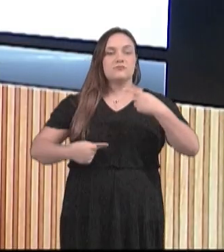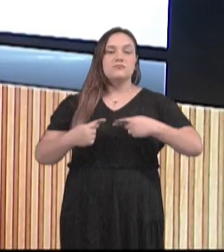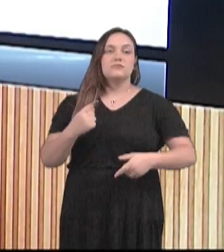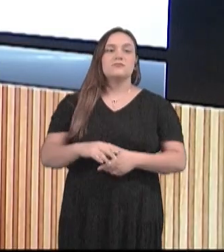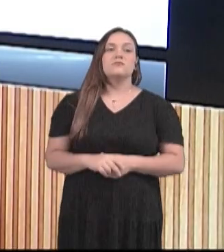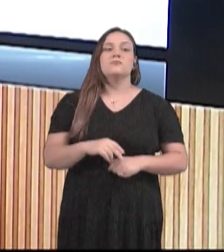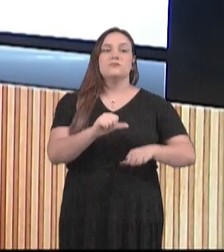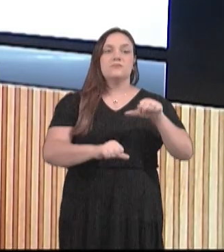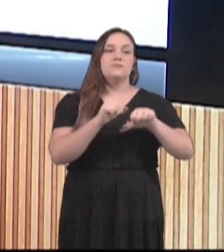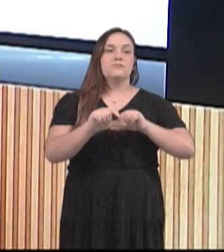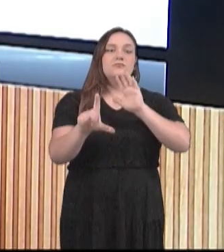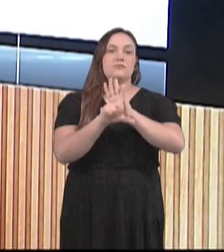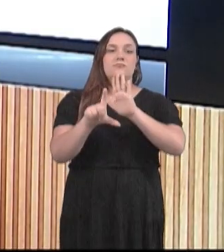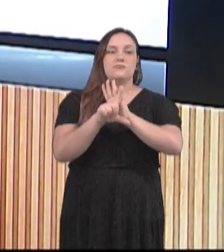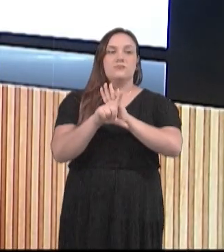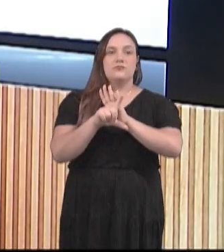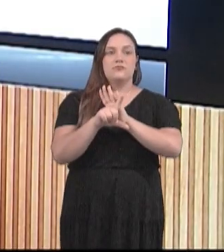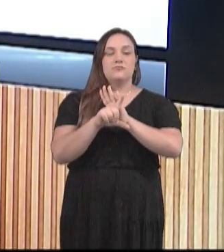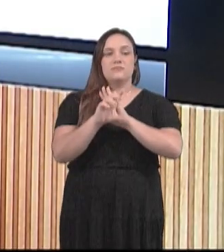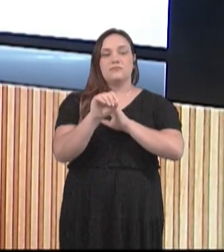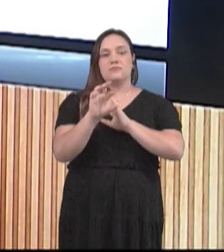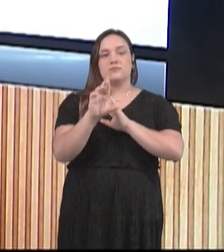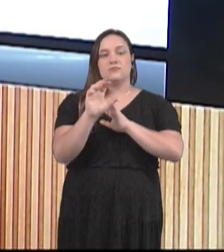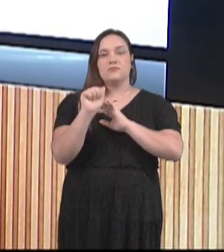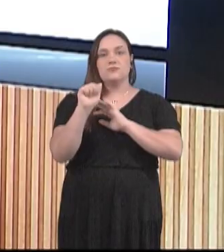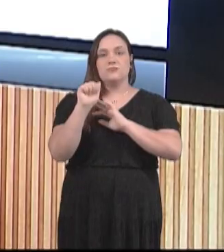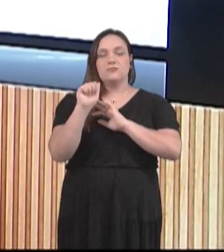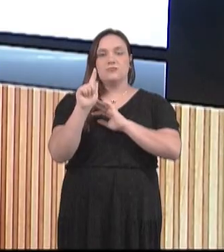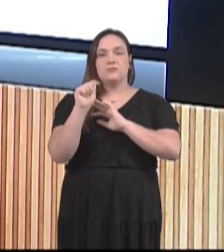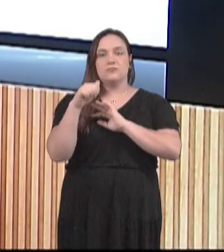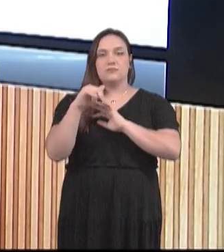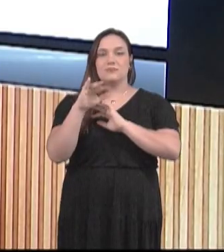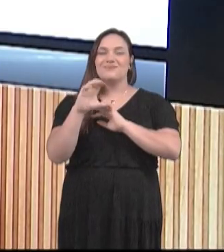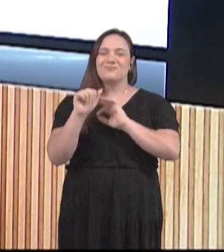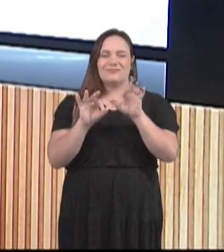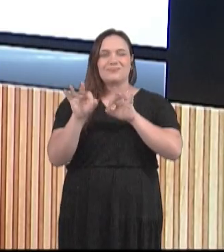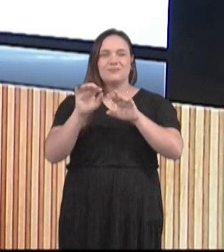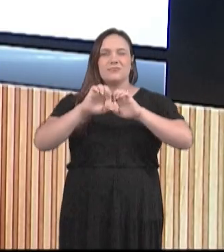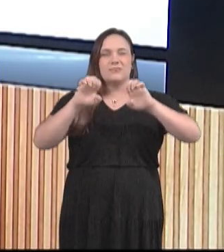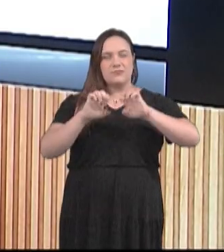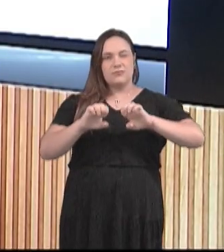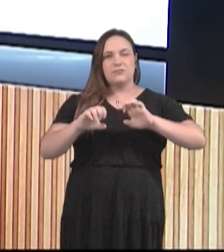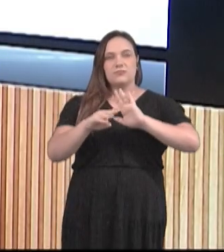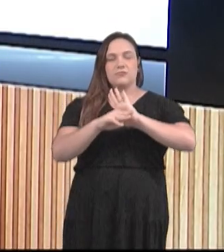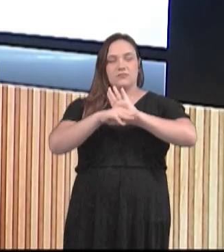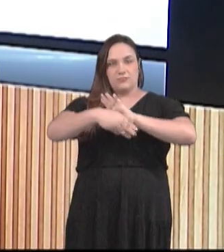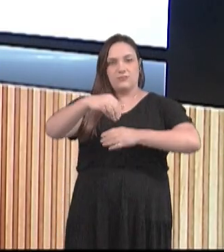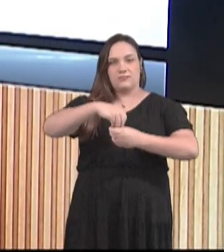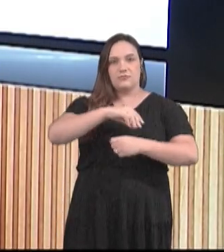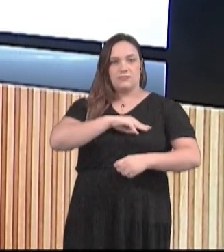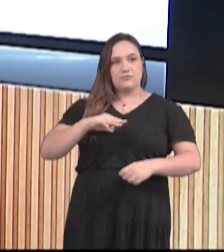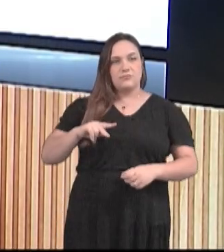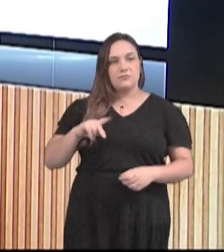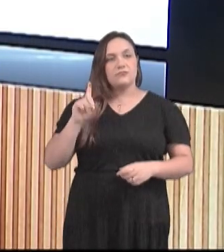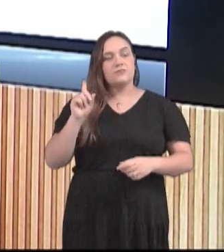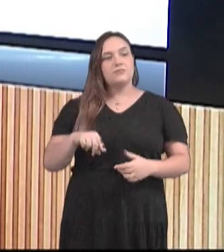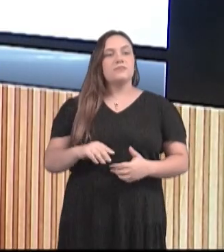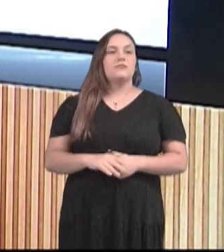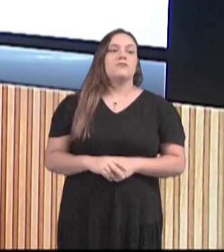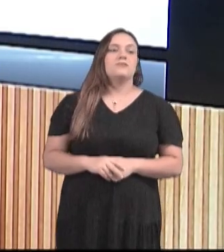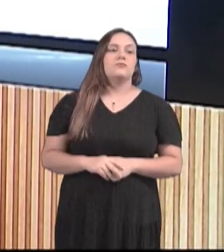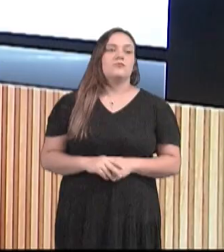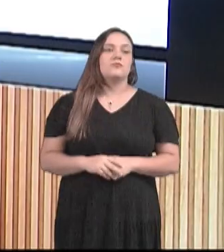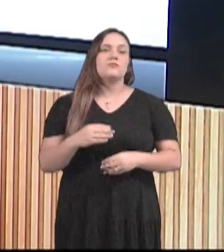uma alteração na lei orgânica do Ministério Público, mais especificamente com relação à movimentação